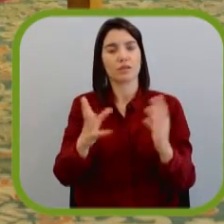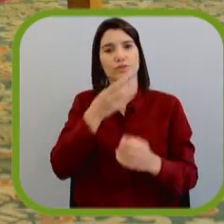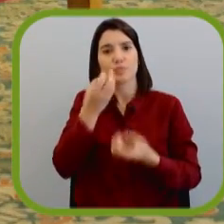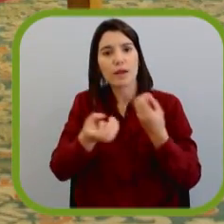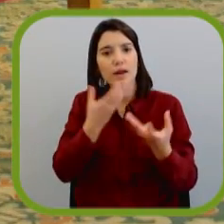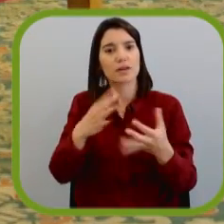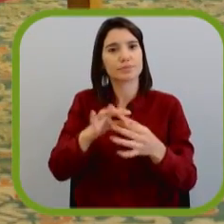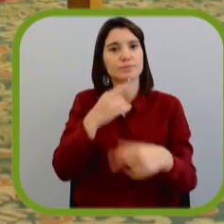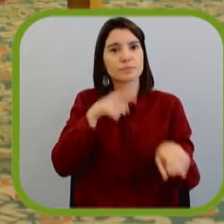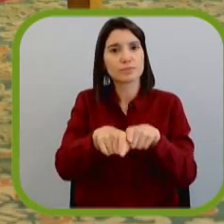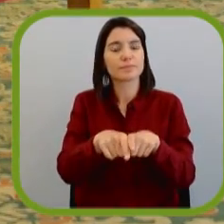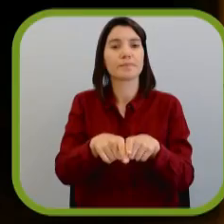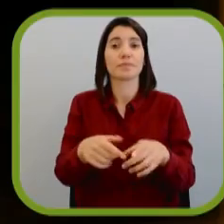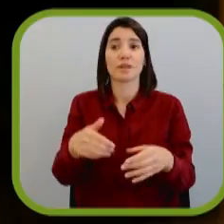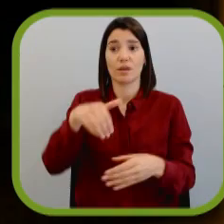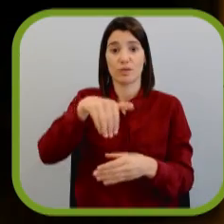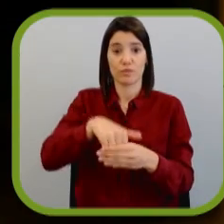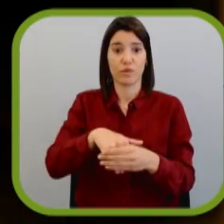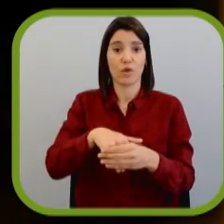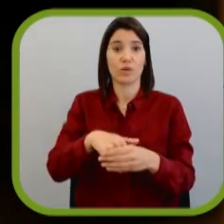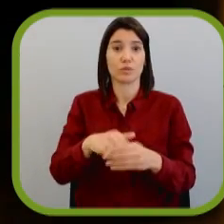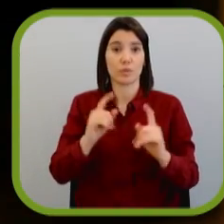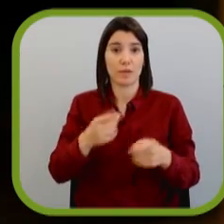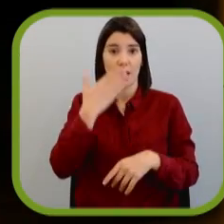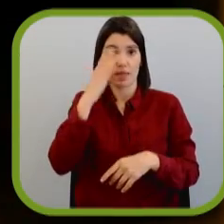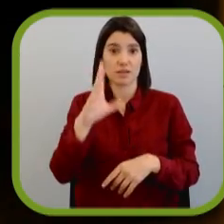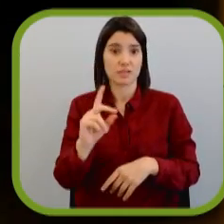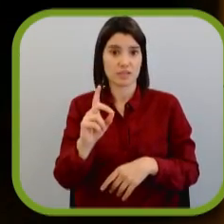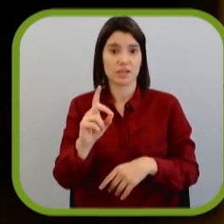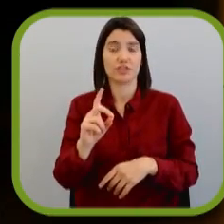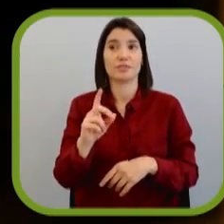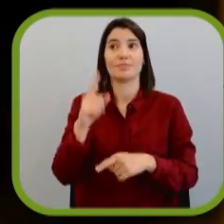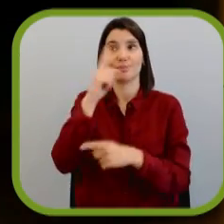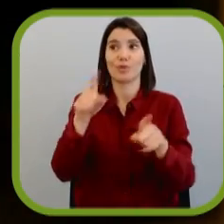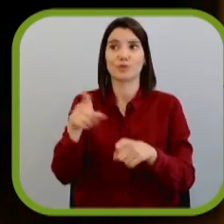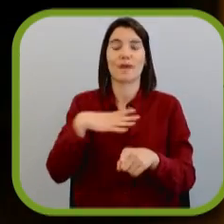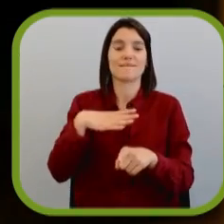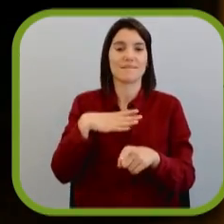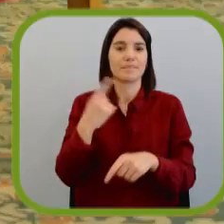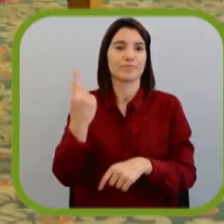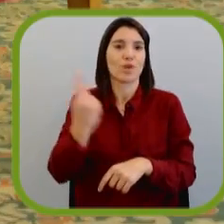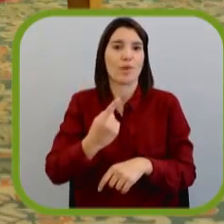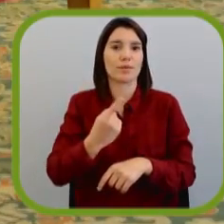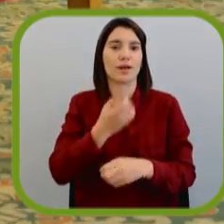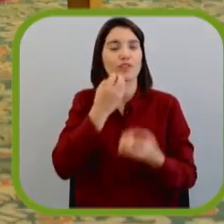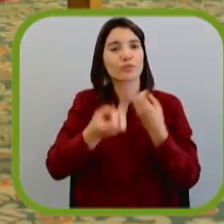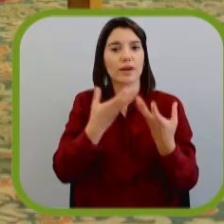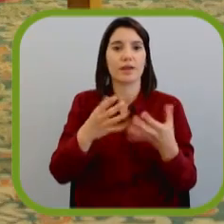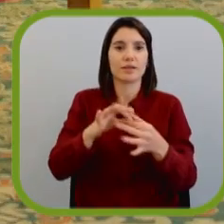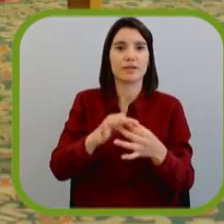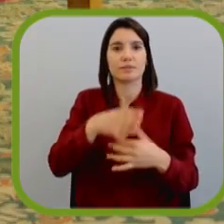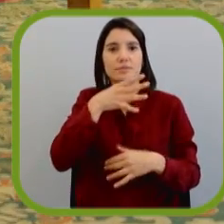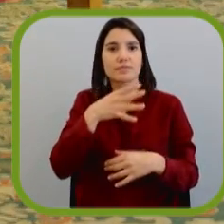escola de falar sobre política, acho que se o voto baixasse para os 16 anos, aí sim os professores seriam quase obrigados a